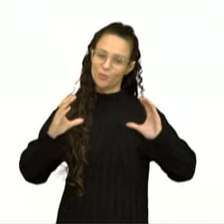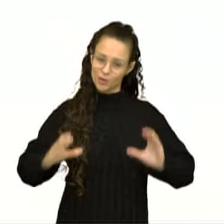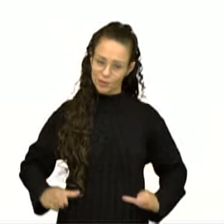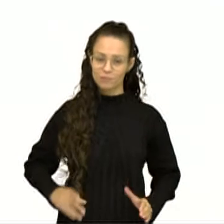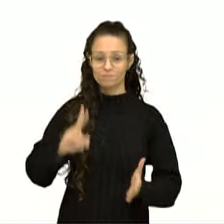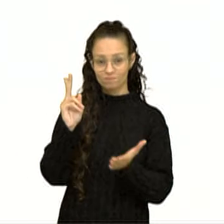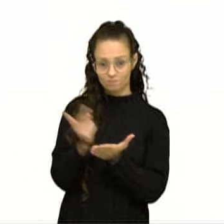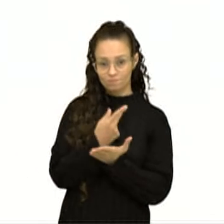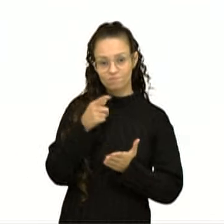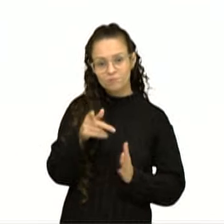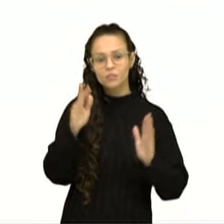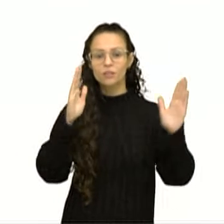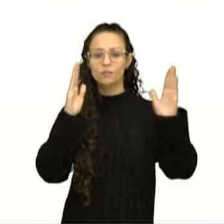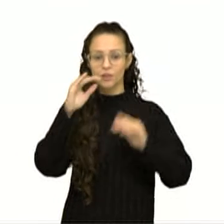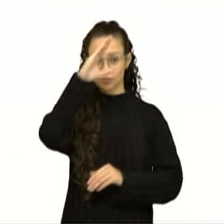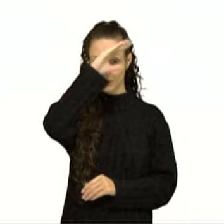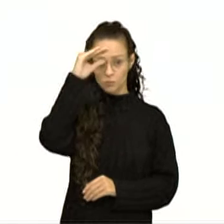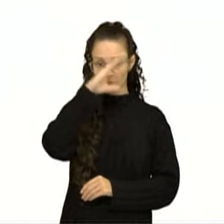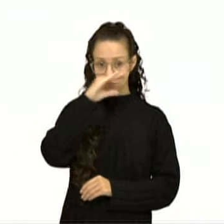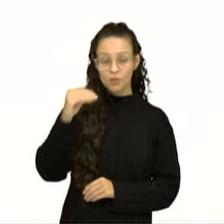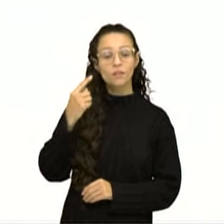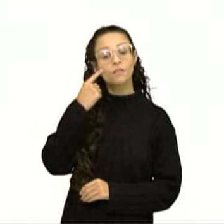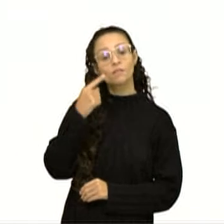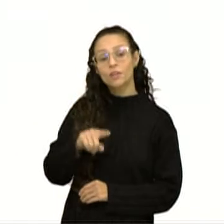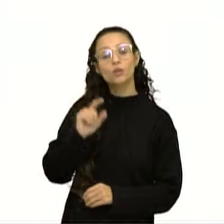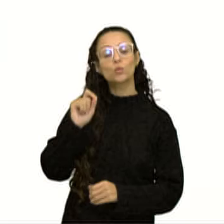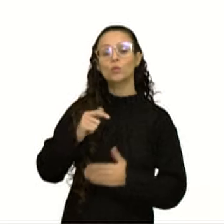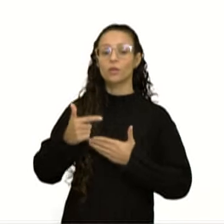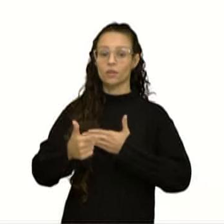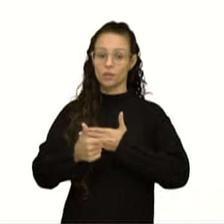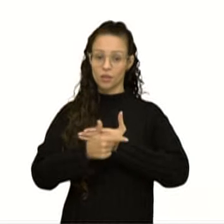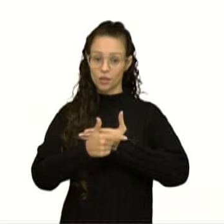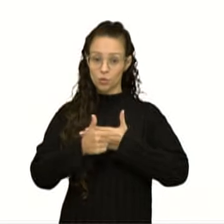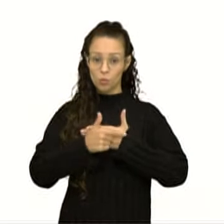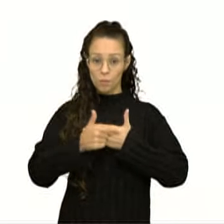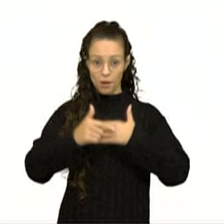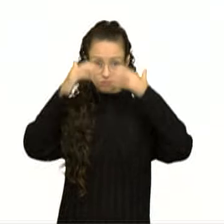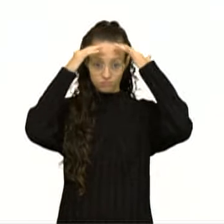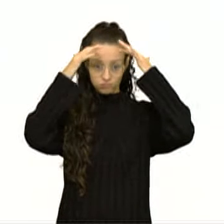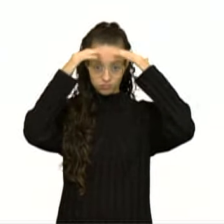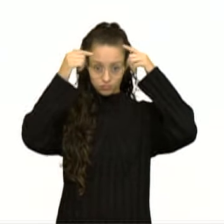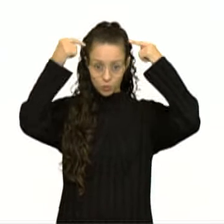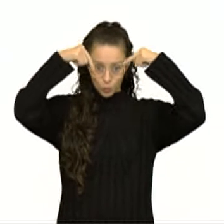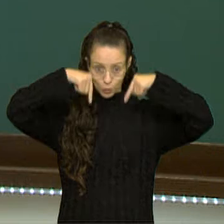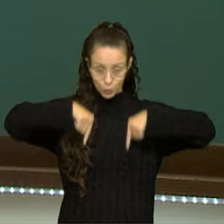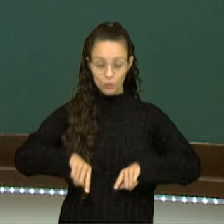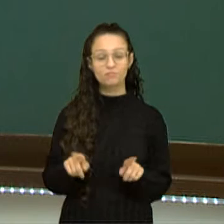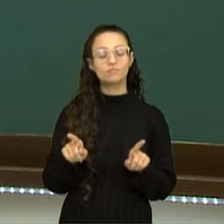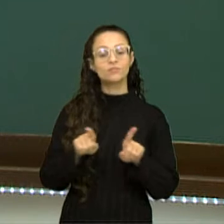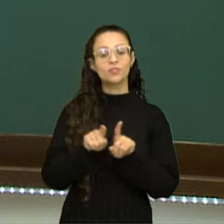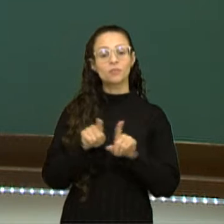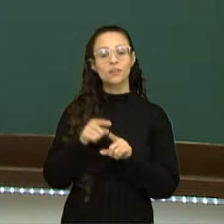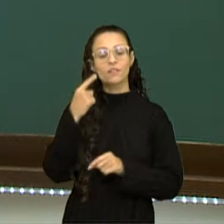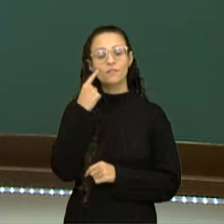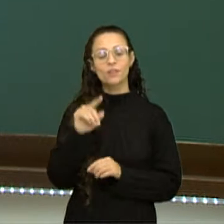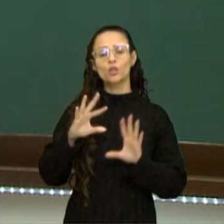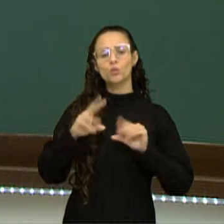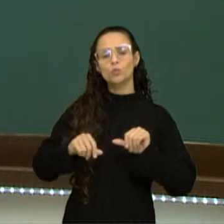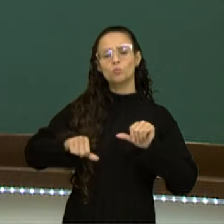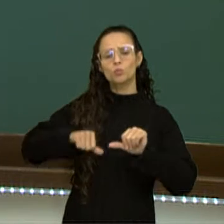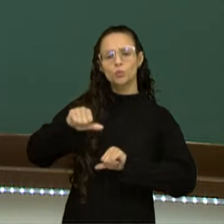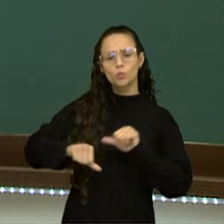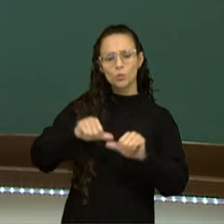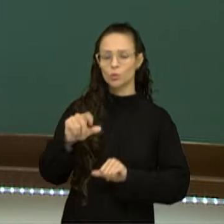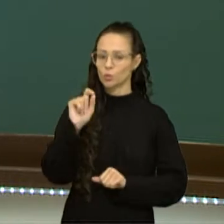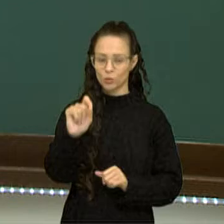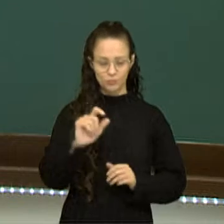tá? Considerando o papel aí dos sistemas nervoso e endócrino em todas essas